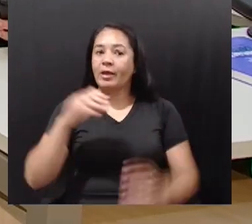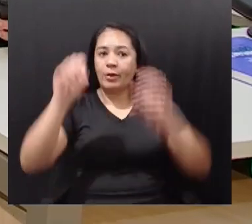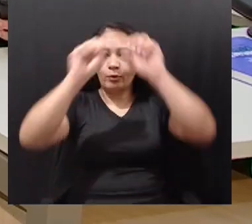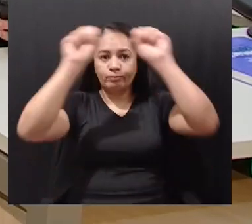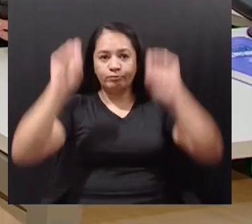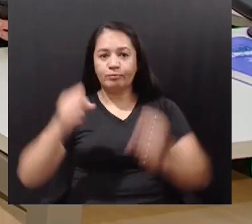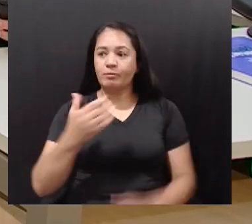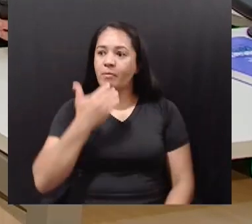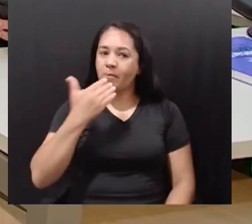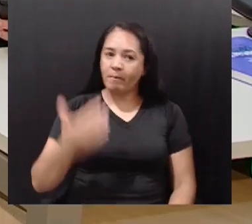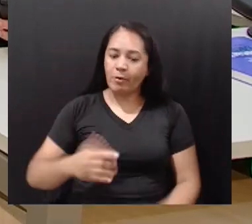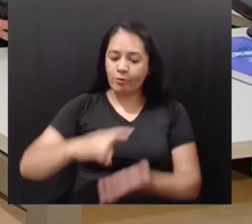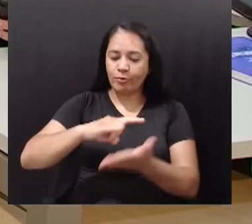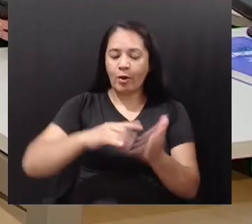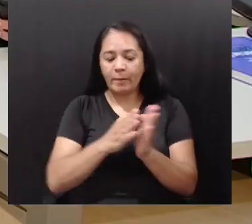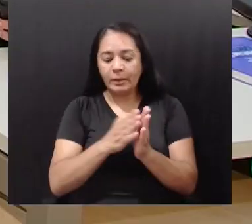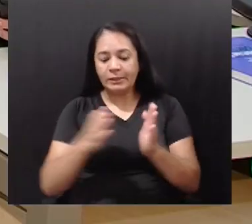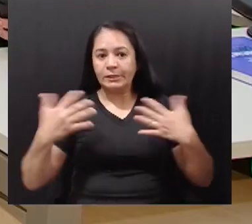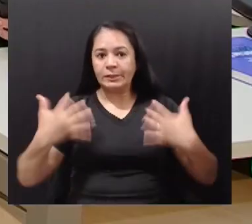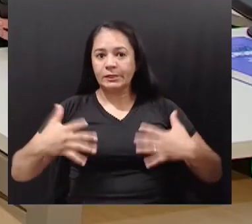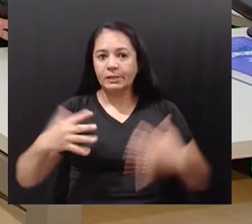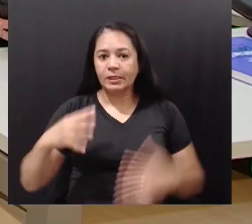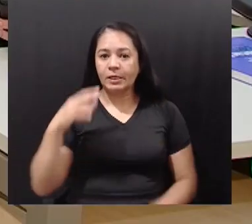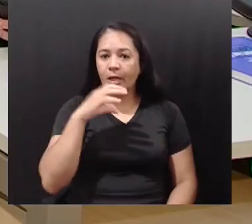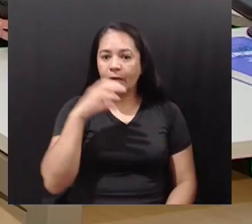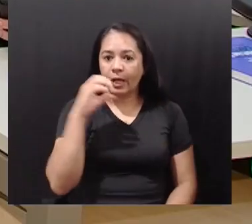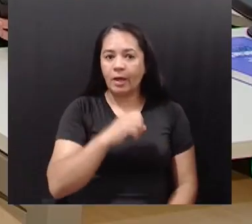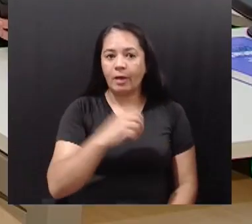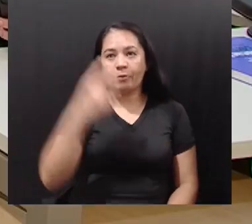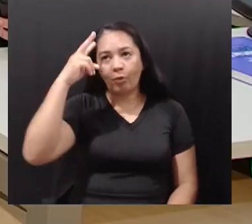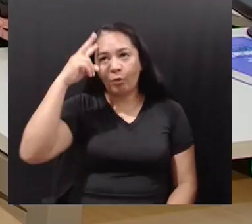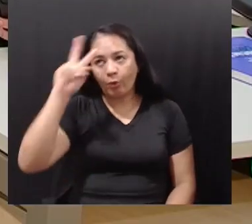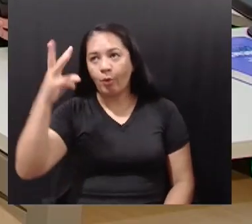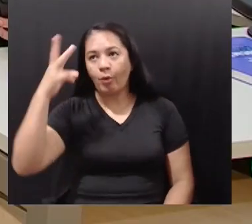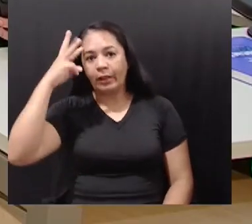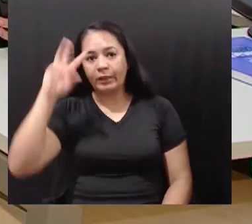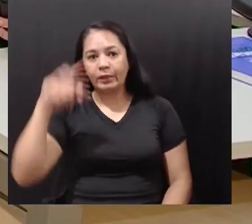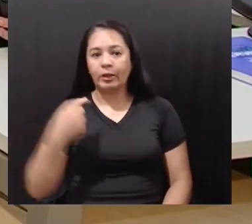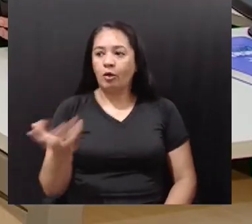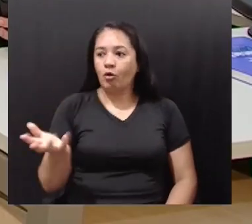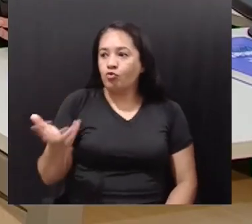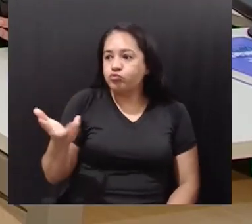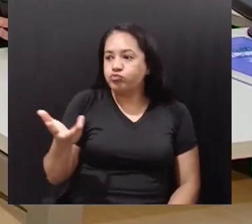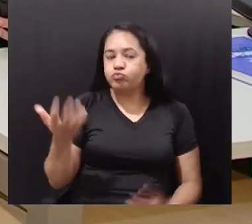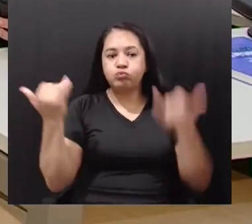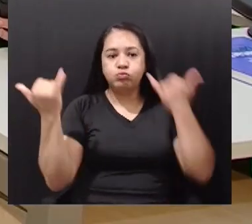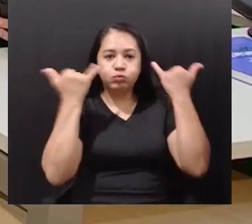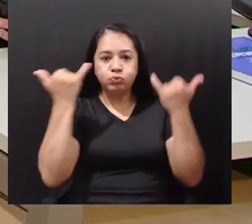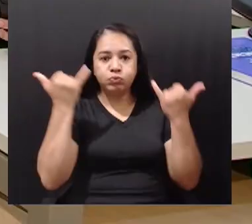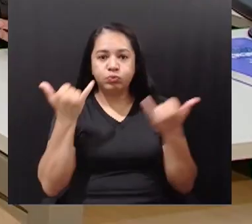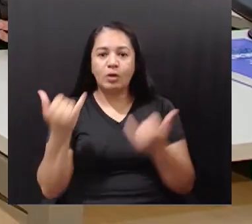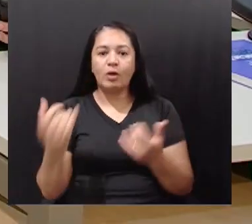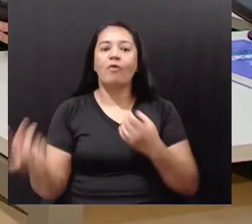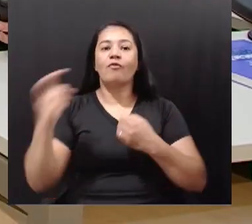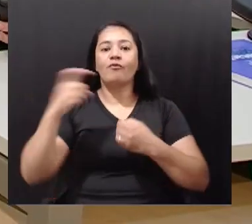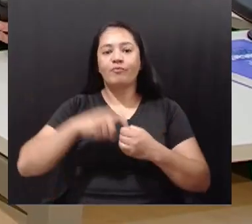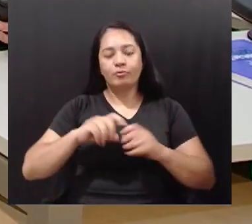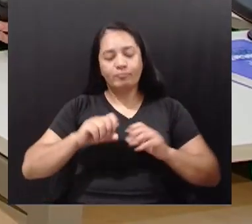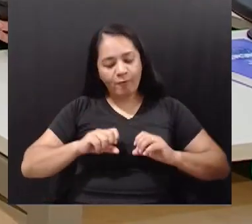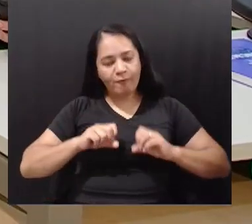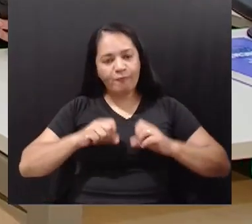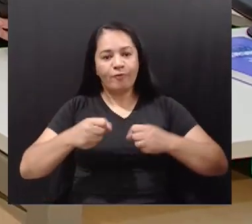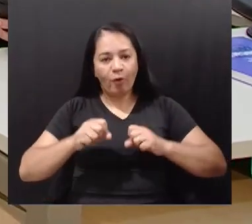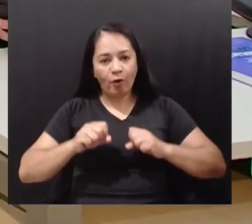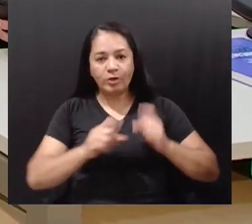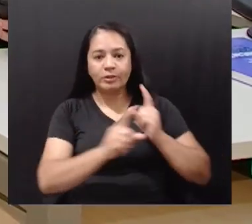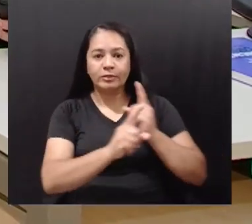prazo aí apertado de 2, 3 dias. A gente tem que correr atrás dessa informação e voltar esforços para atender da melhor forma,